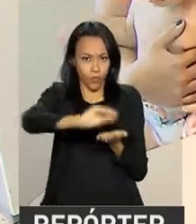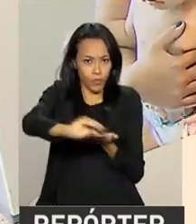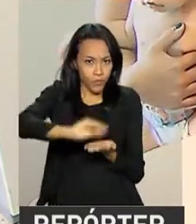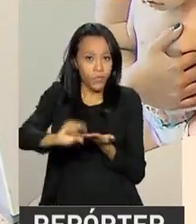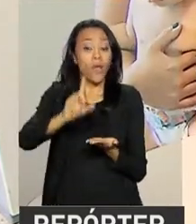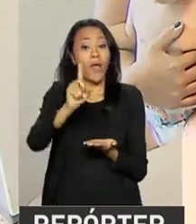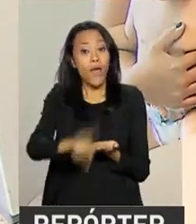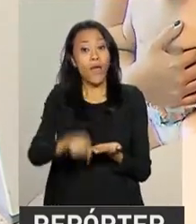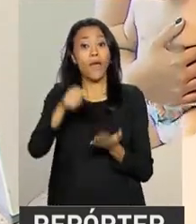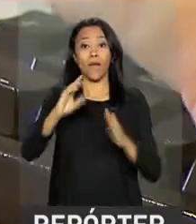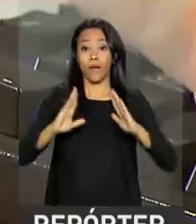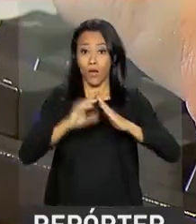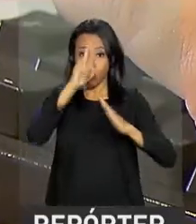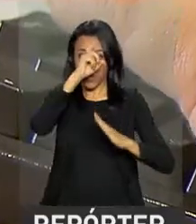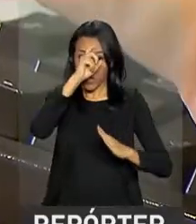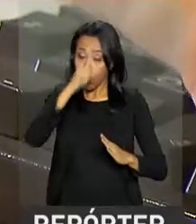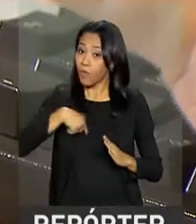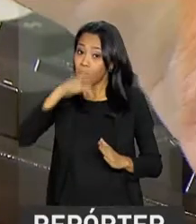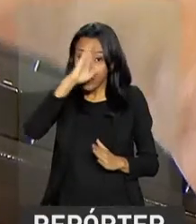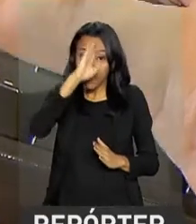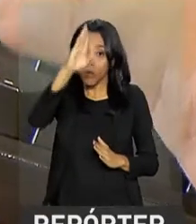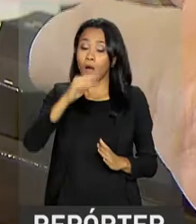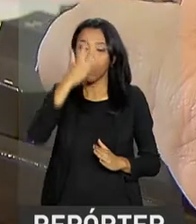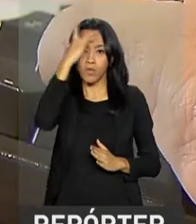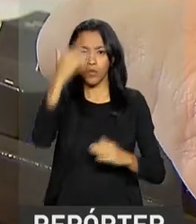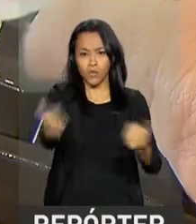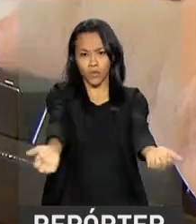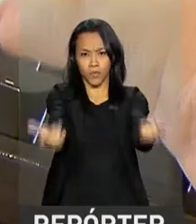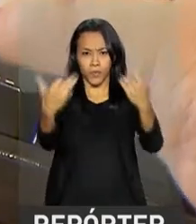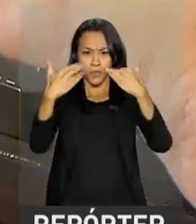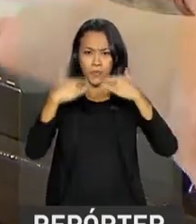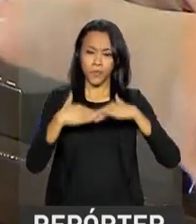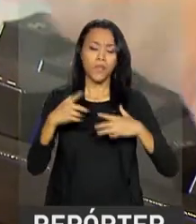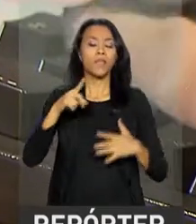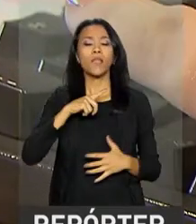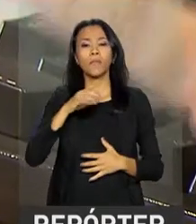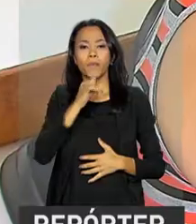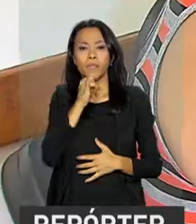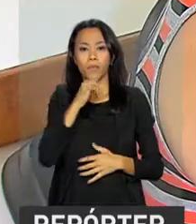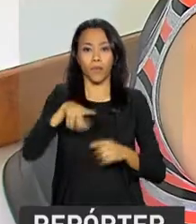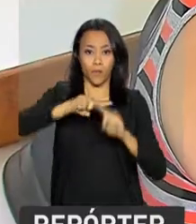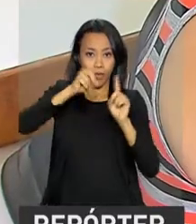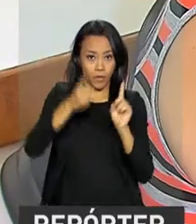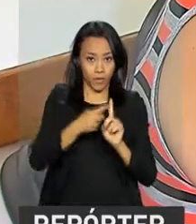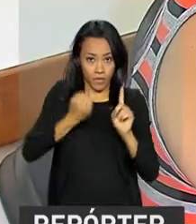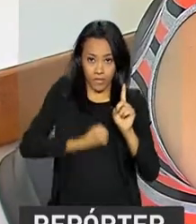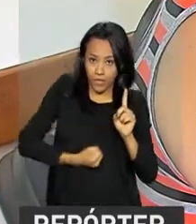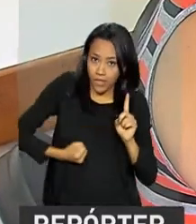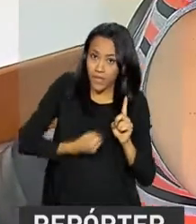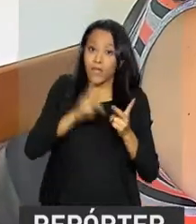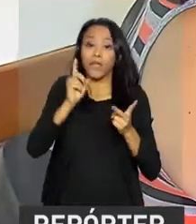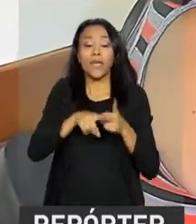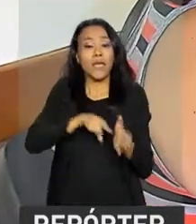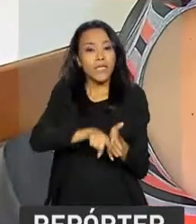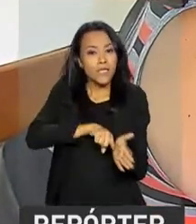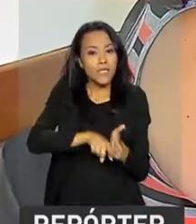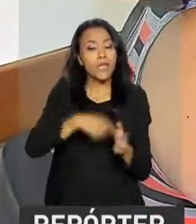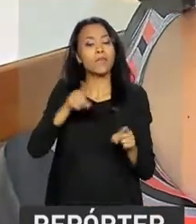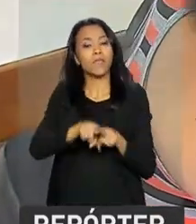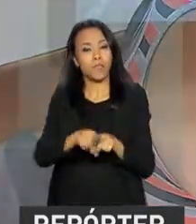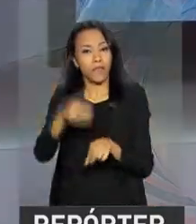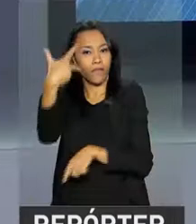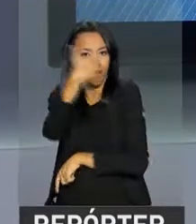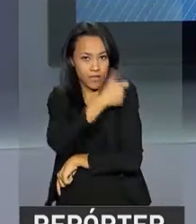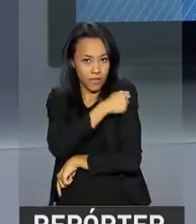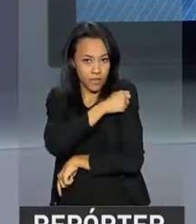são a porta de entrada no sus lá a população tem acesso por exemplo ao pré natal exames laboratoriais e vacinas